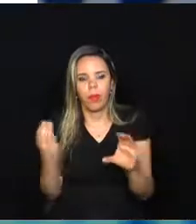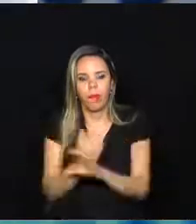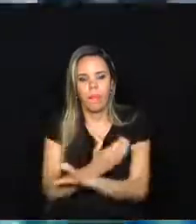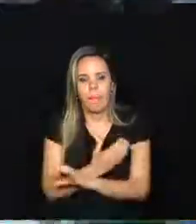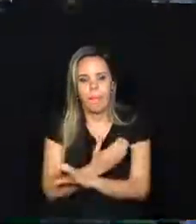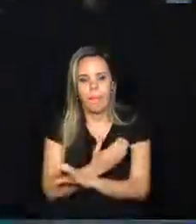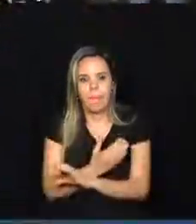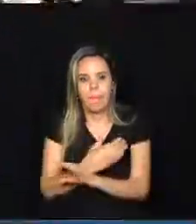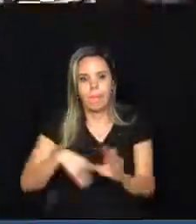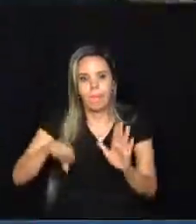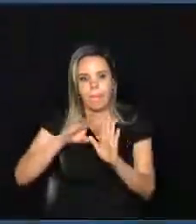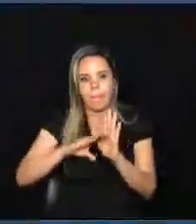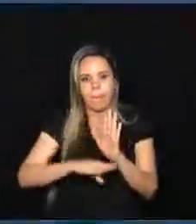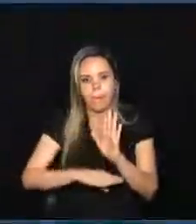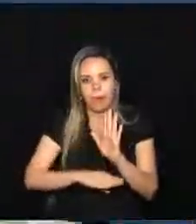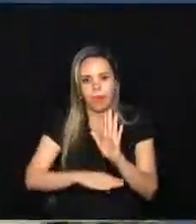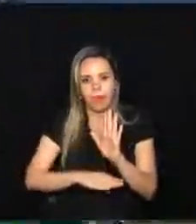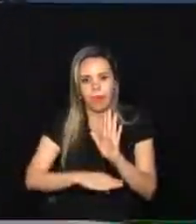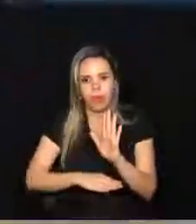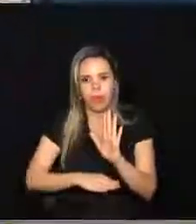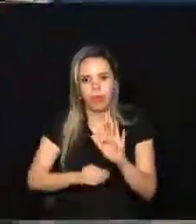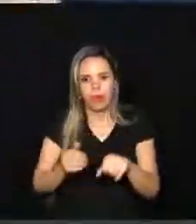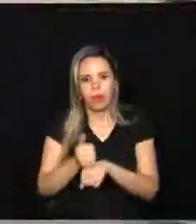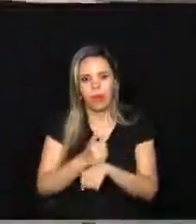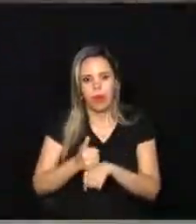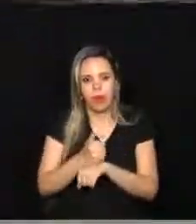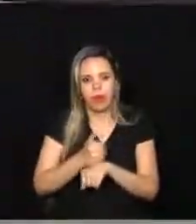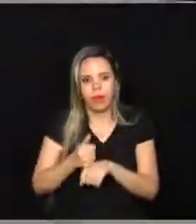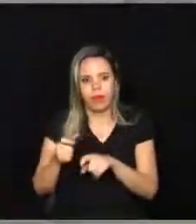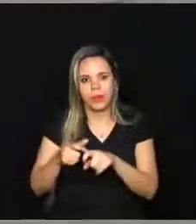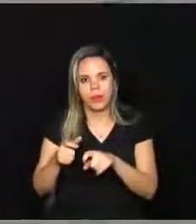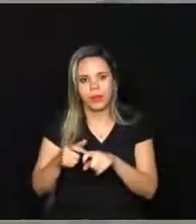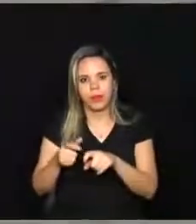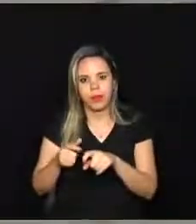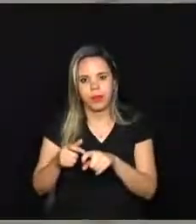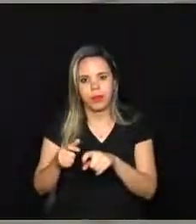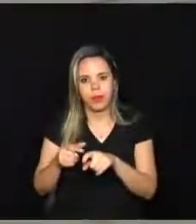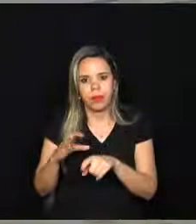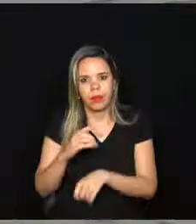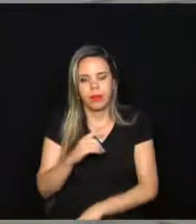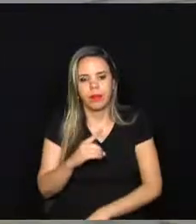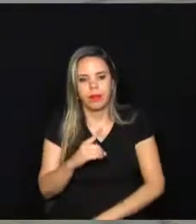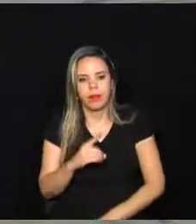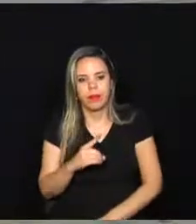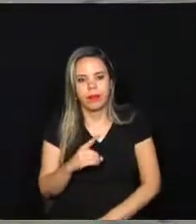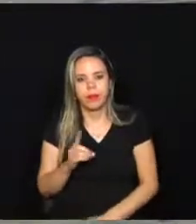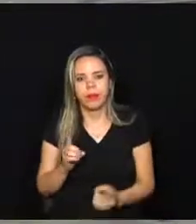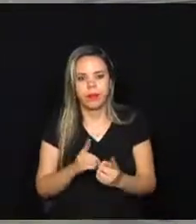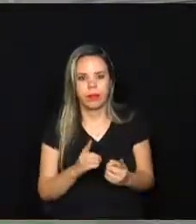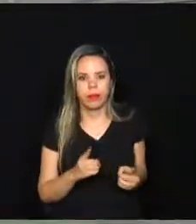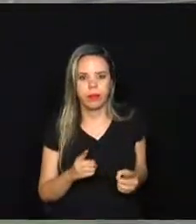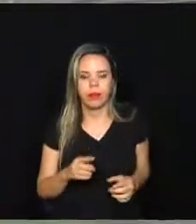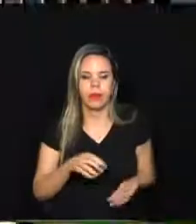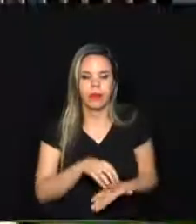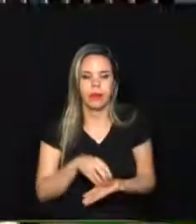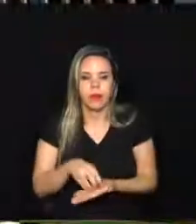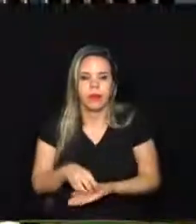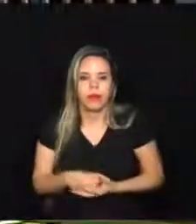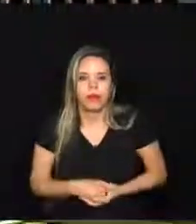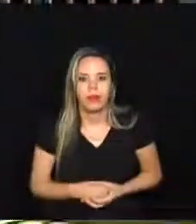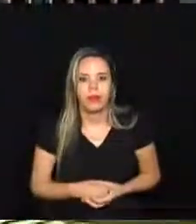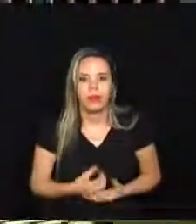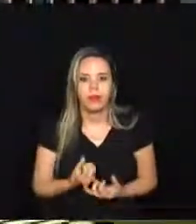a escala de plantão e as especialidades dos médicos e dos coordenadores que estão atendendo nessas unidades.